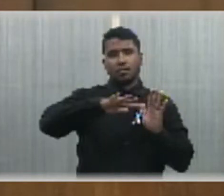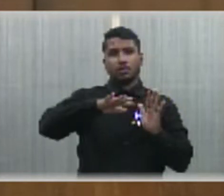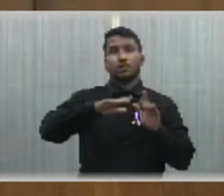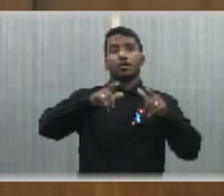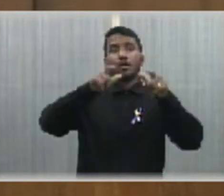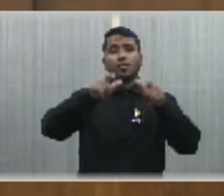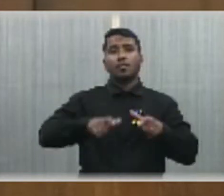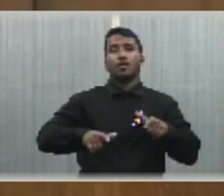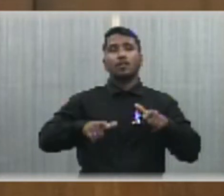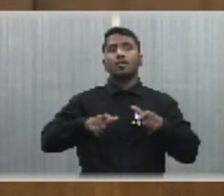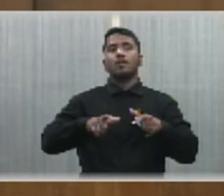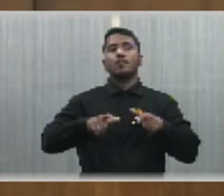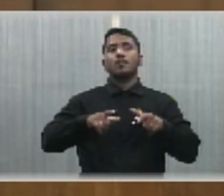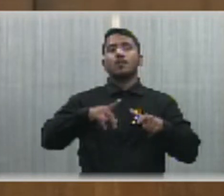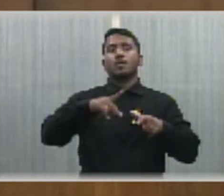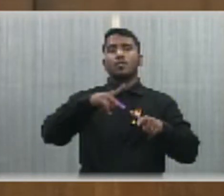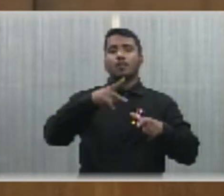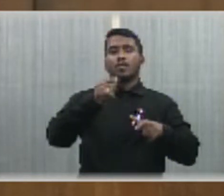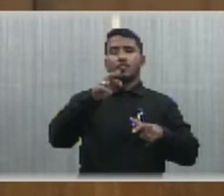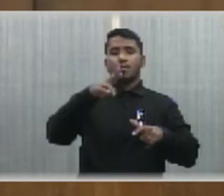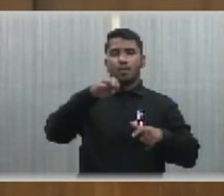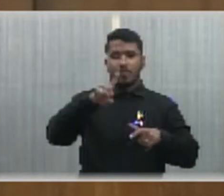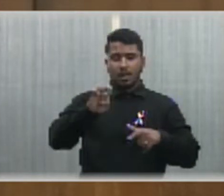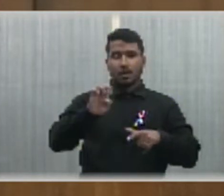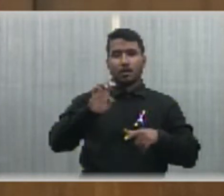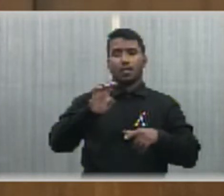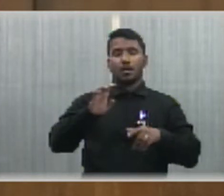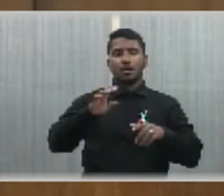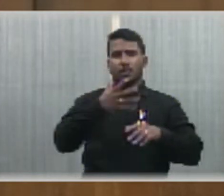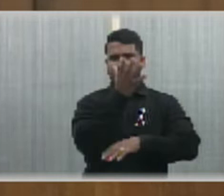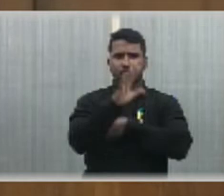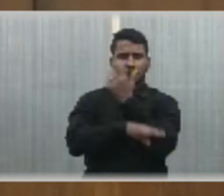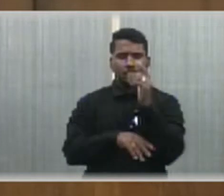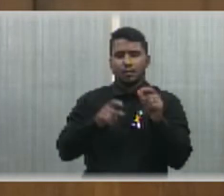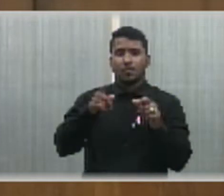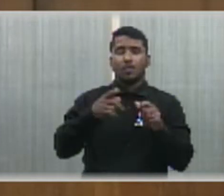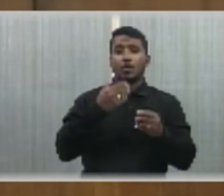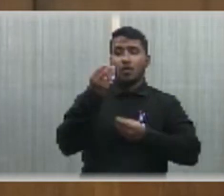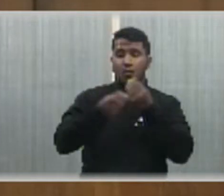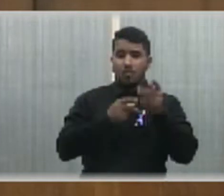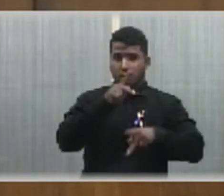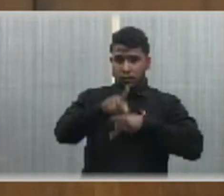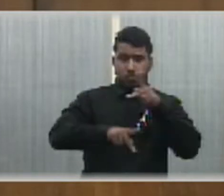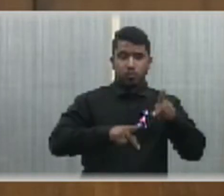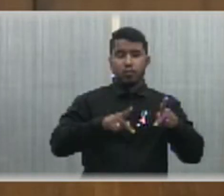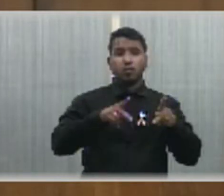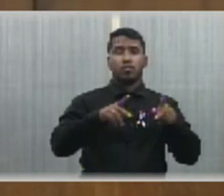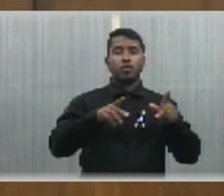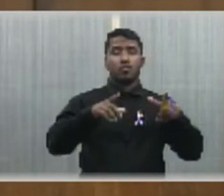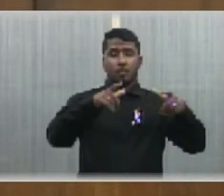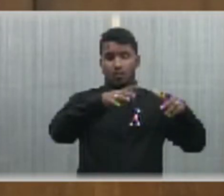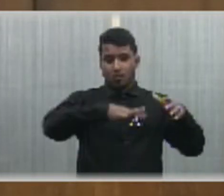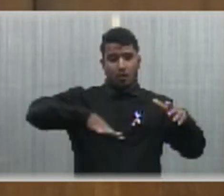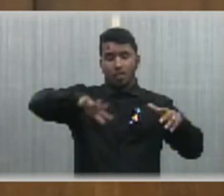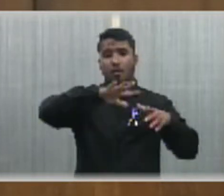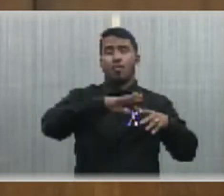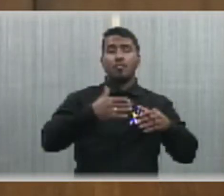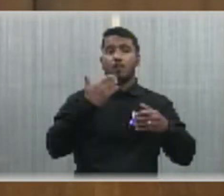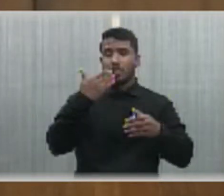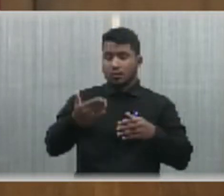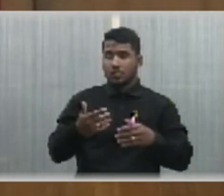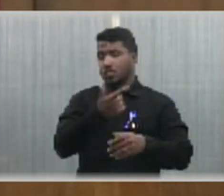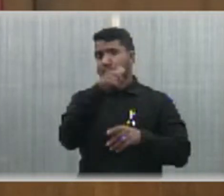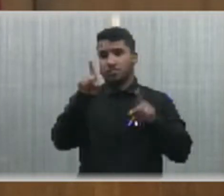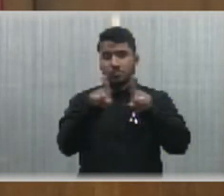Parque Ambiental Estadual conforme solicitação dos moradores do seu entorno. Outro